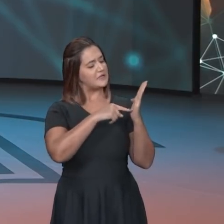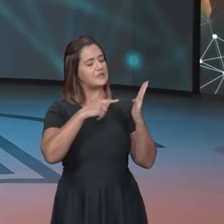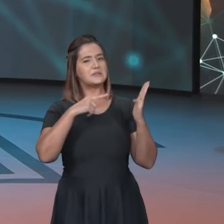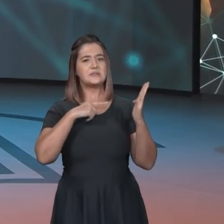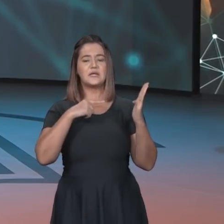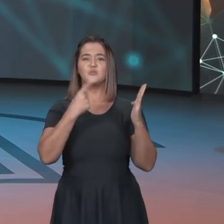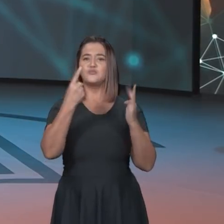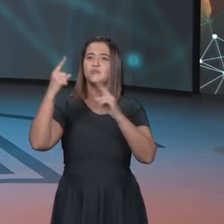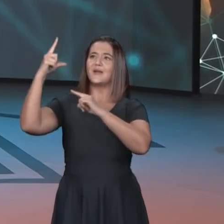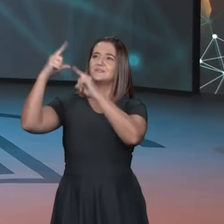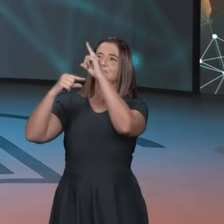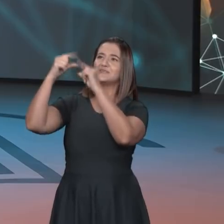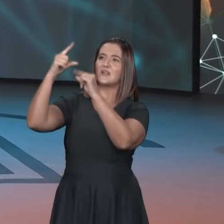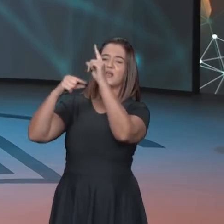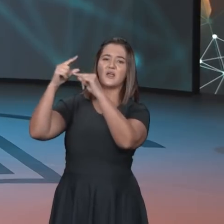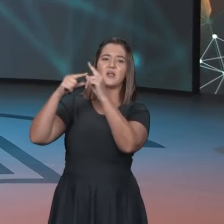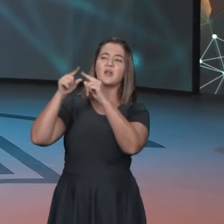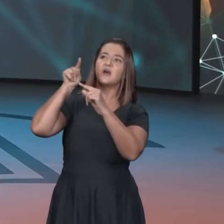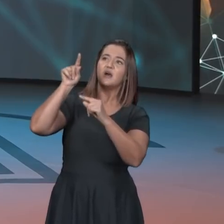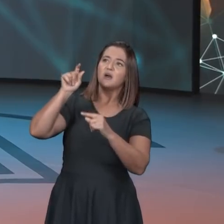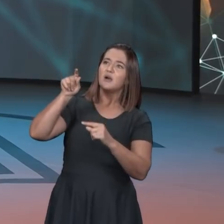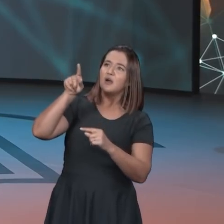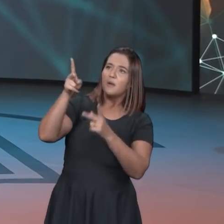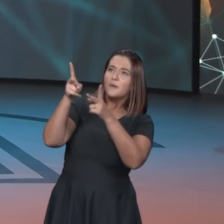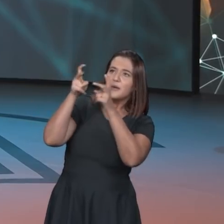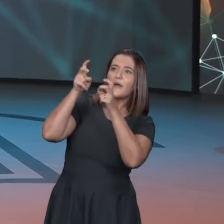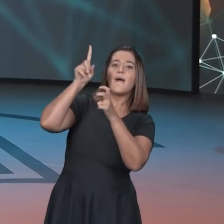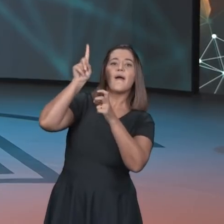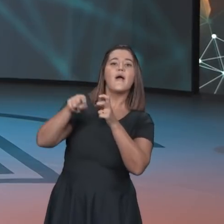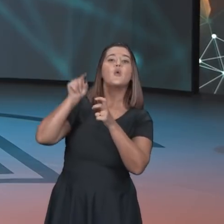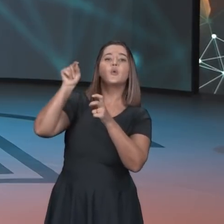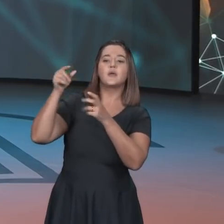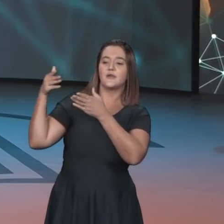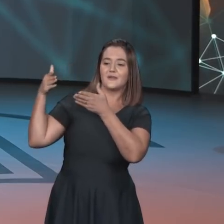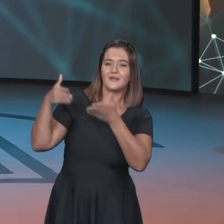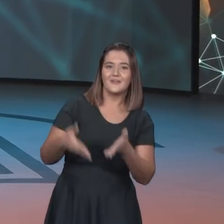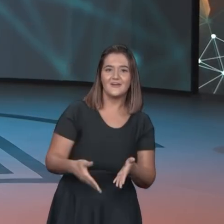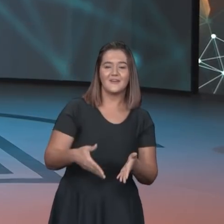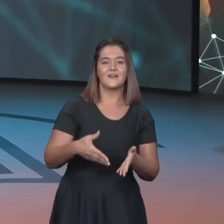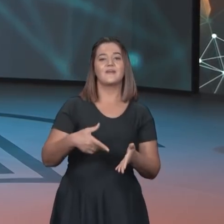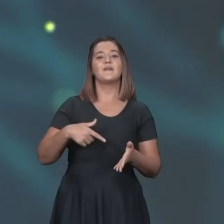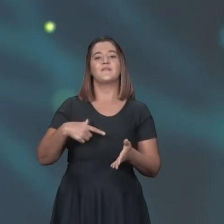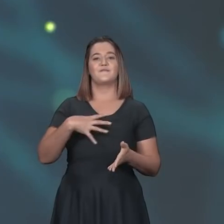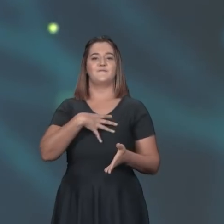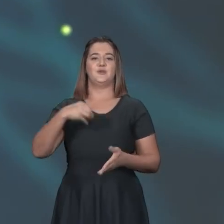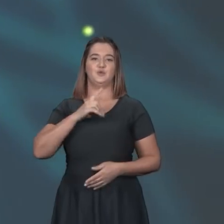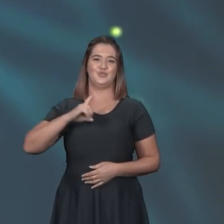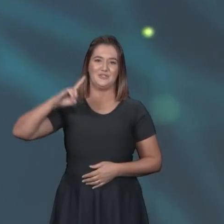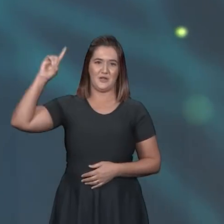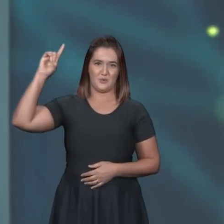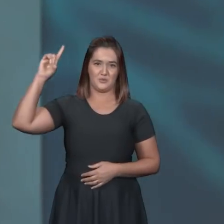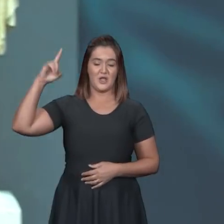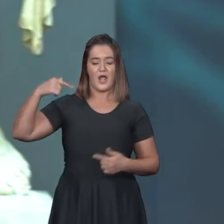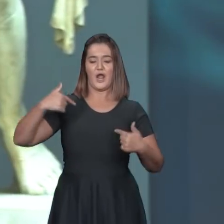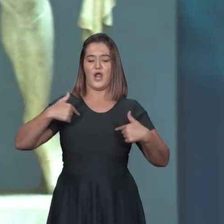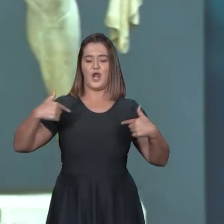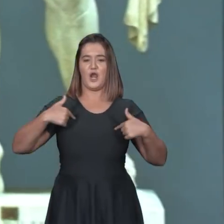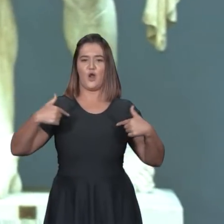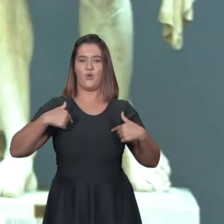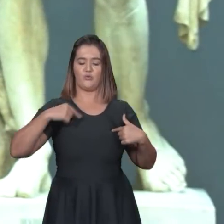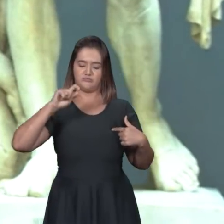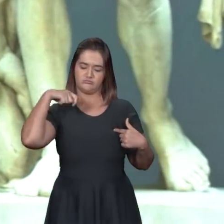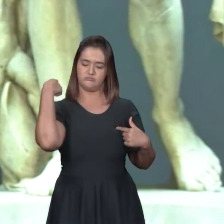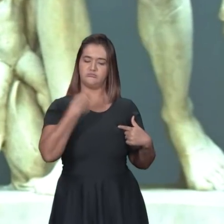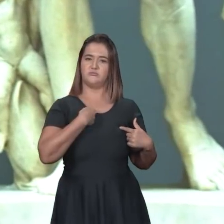do Filho de Deus. Pois eu sou o Filho de Deus que veio ao mundo. E chama-nos a atenção que muitas